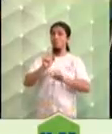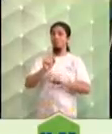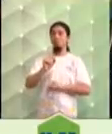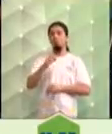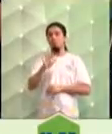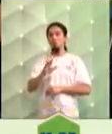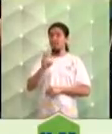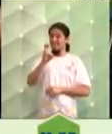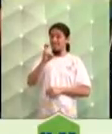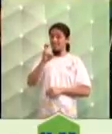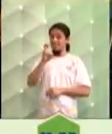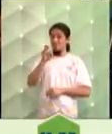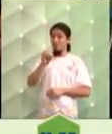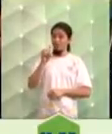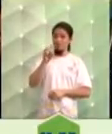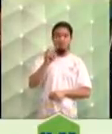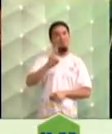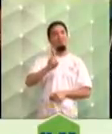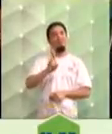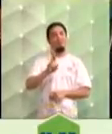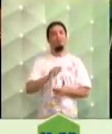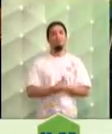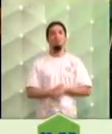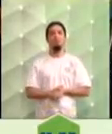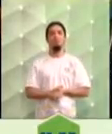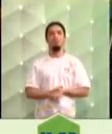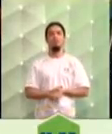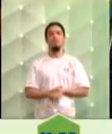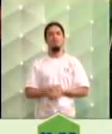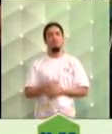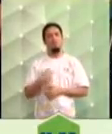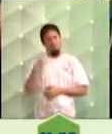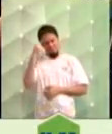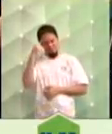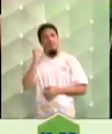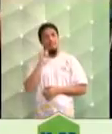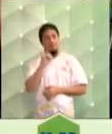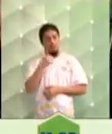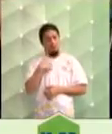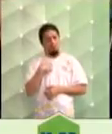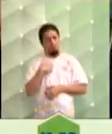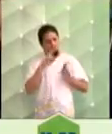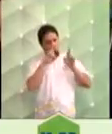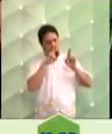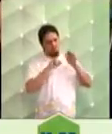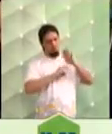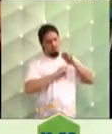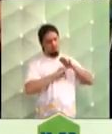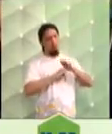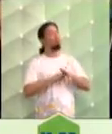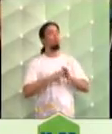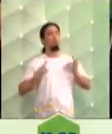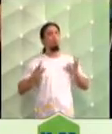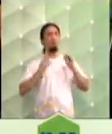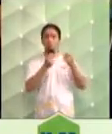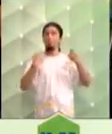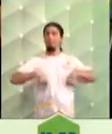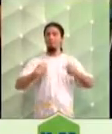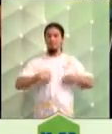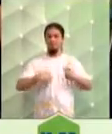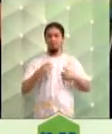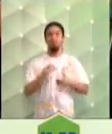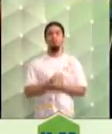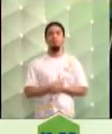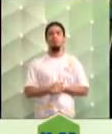Clodoaldo? Pode. Deixa eu ver, será que eu torço para alguma instituição? Não vou torcer não, porque todas merecem, todas precisam. Atenção, só clicar